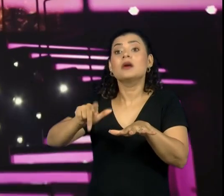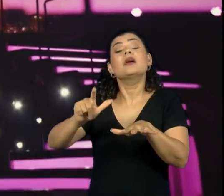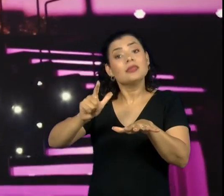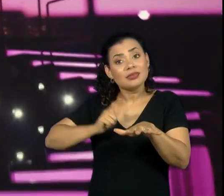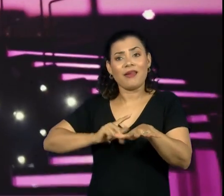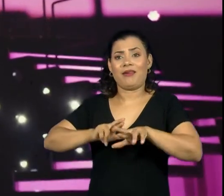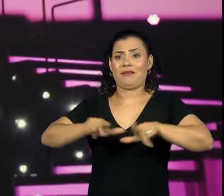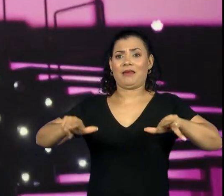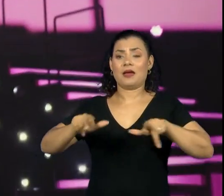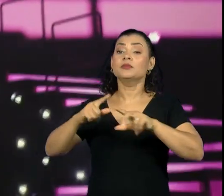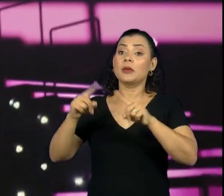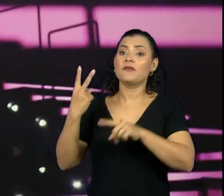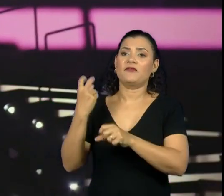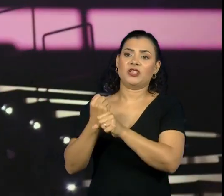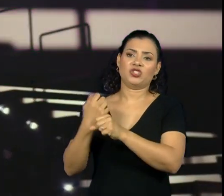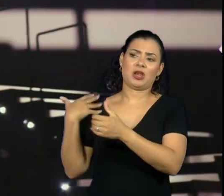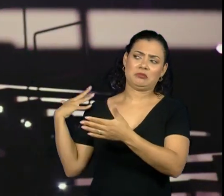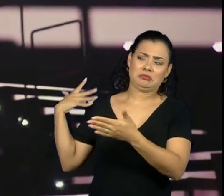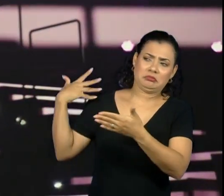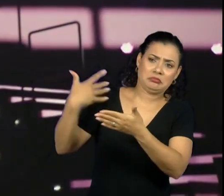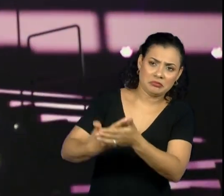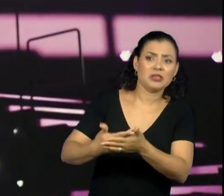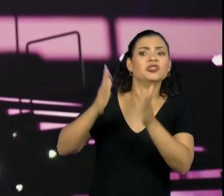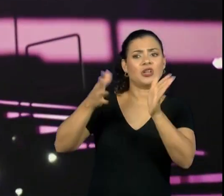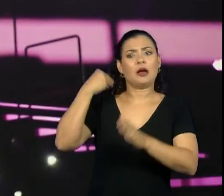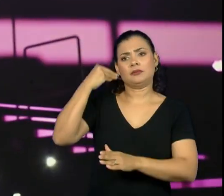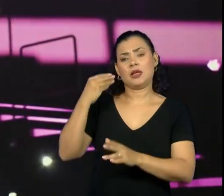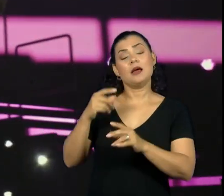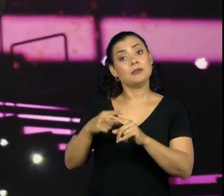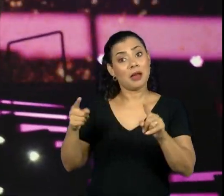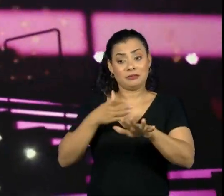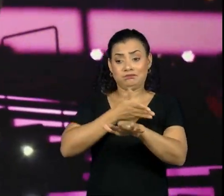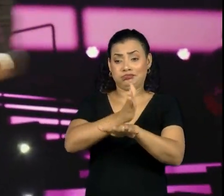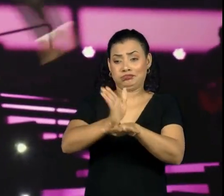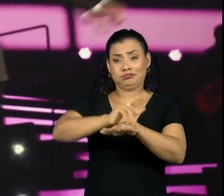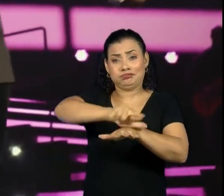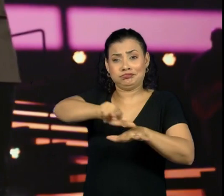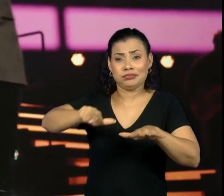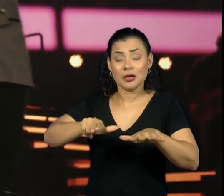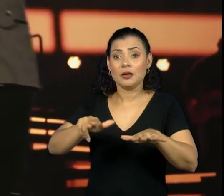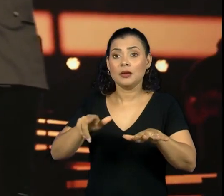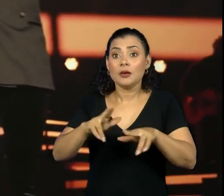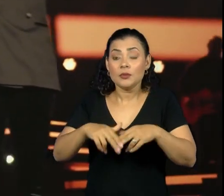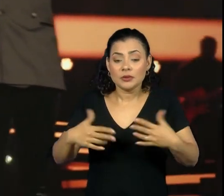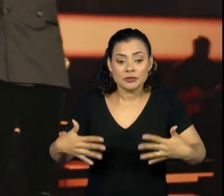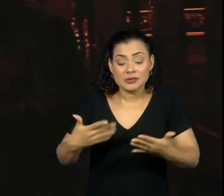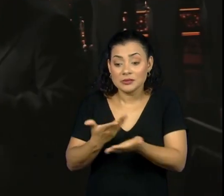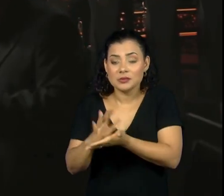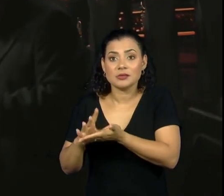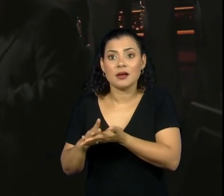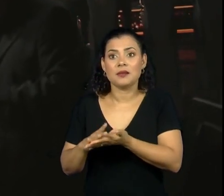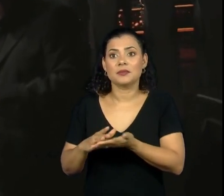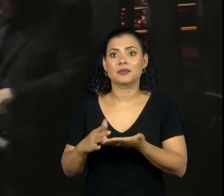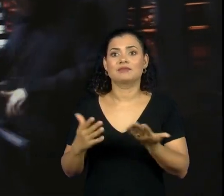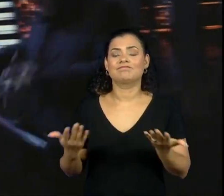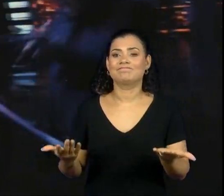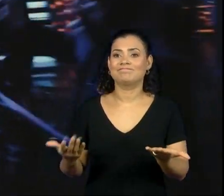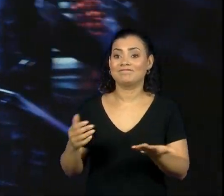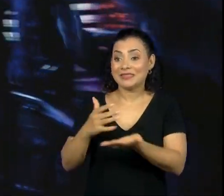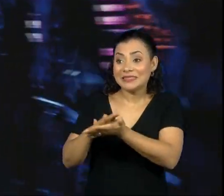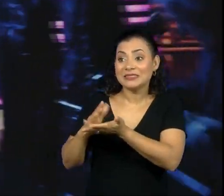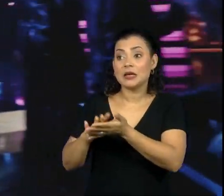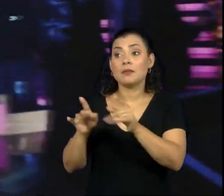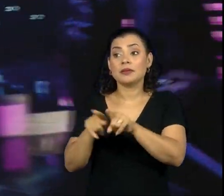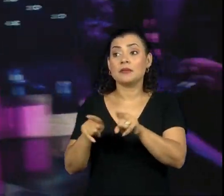carreira, o mercado da música é muito amplo e a gente vive de samba. E o samba, assim